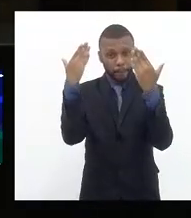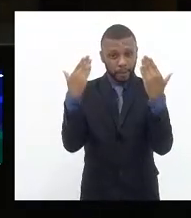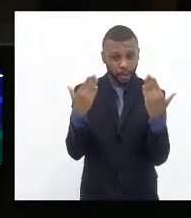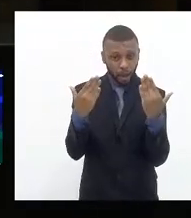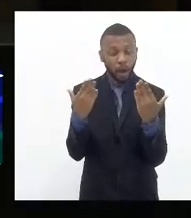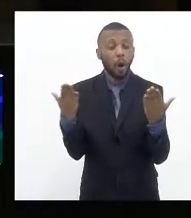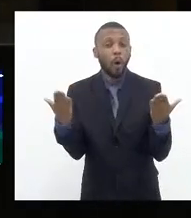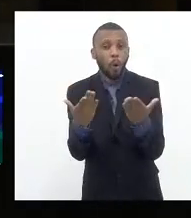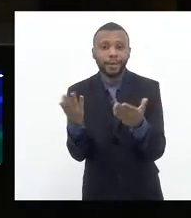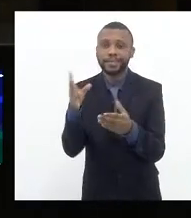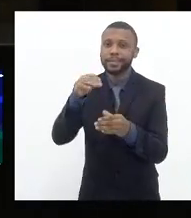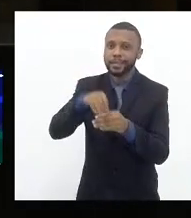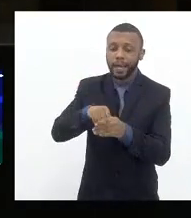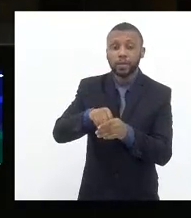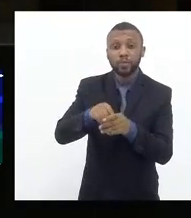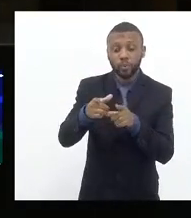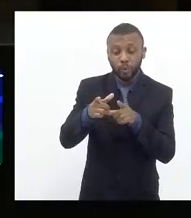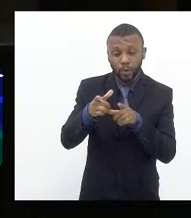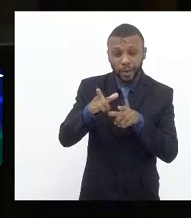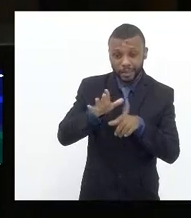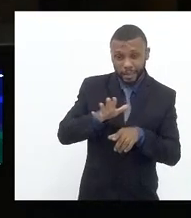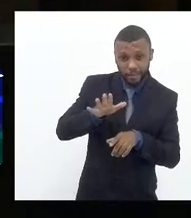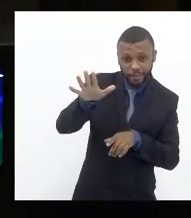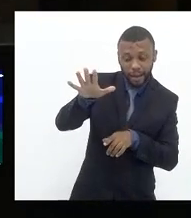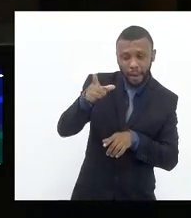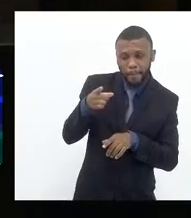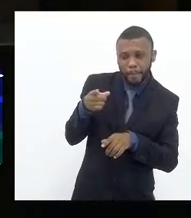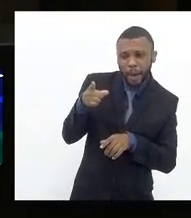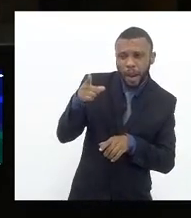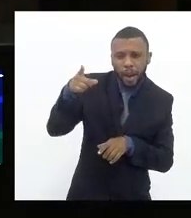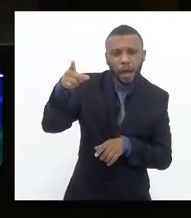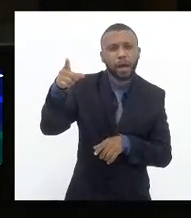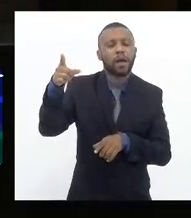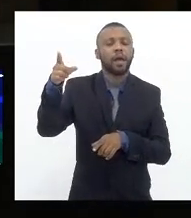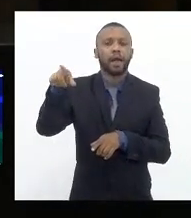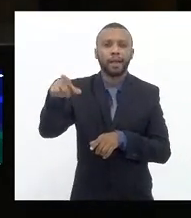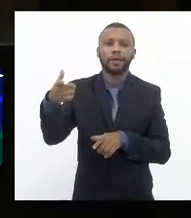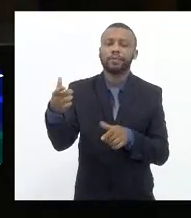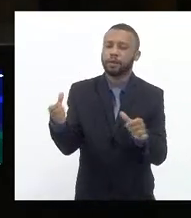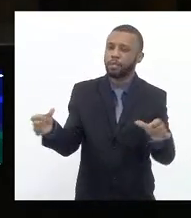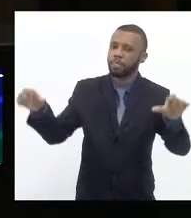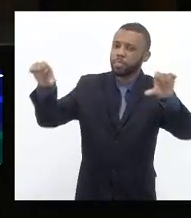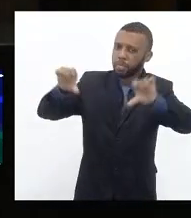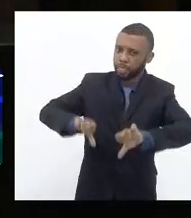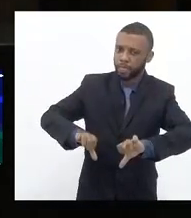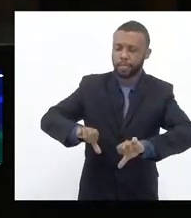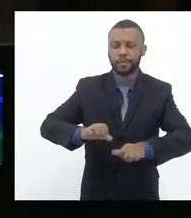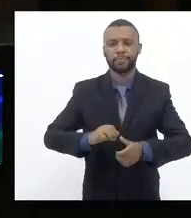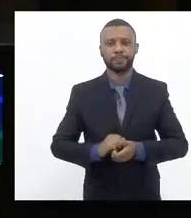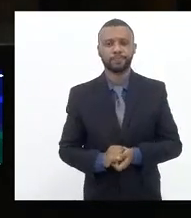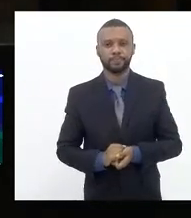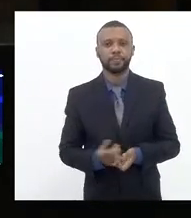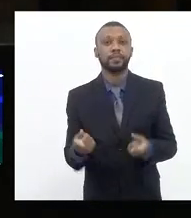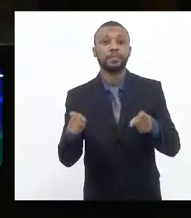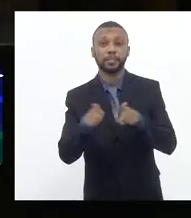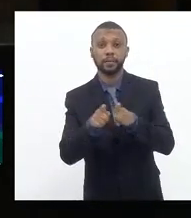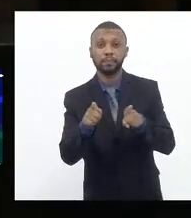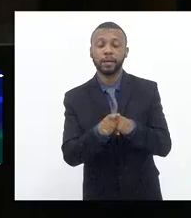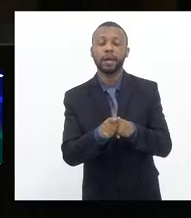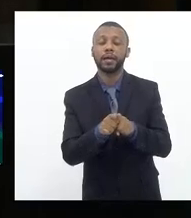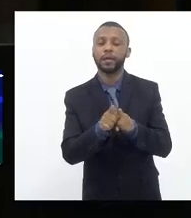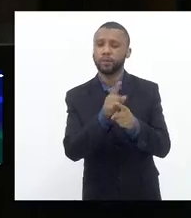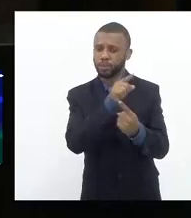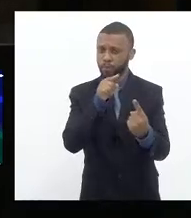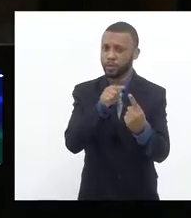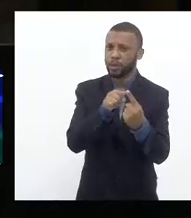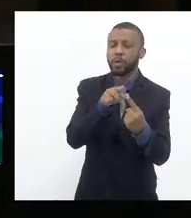da periferia, elas estão em frangalhos. E, nesse sentido também, não só políticas relacionadas